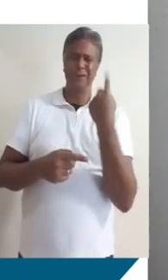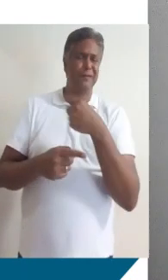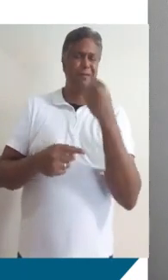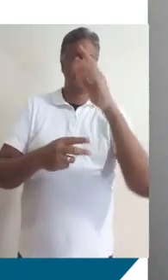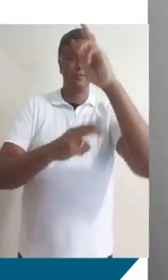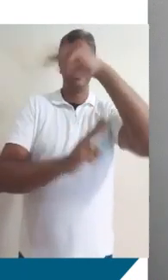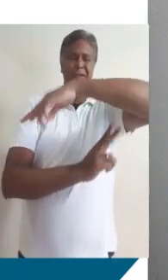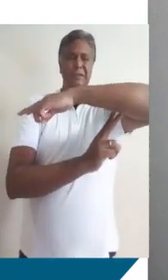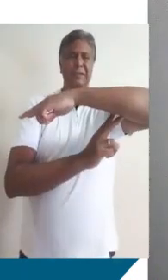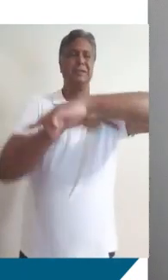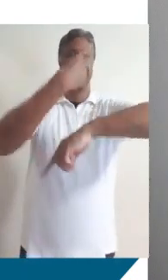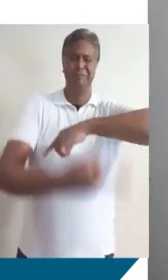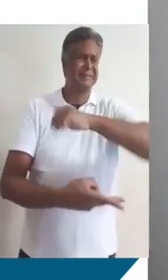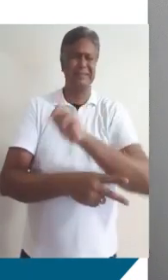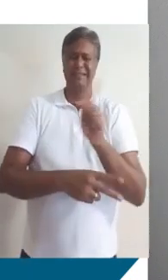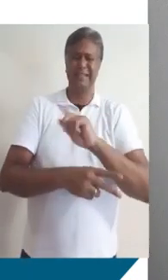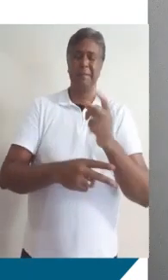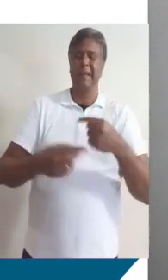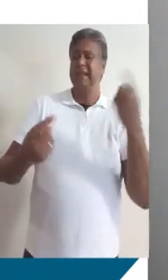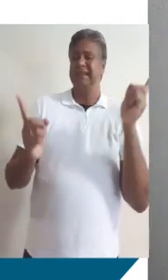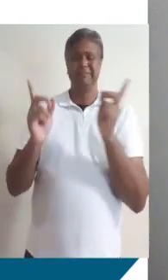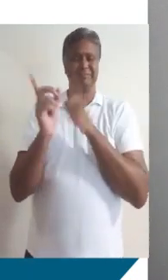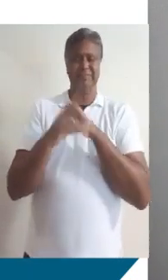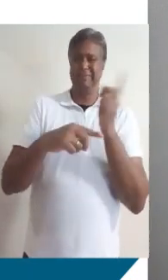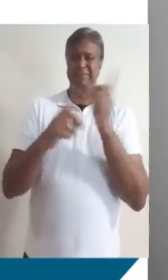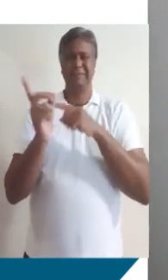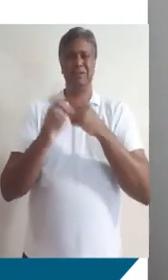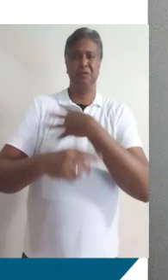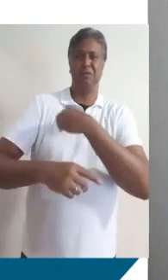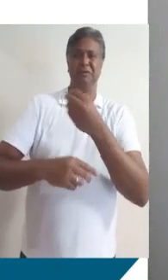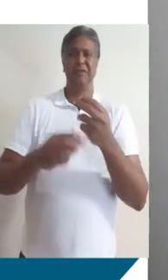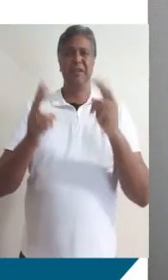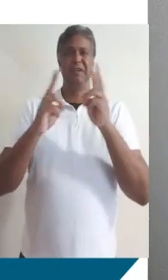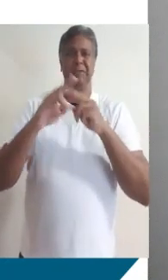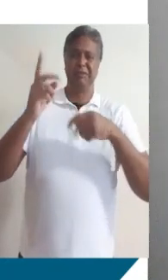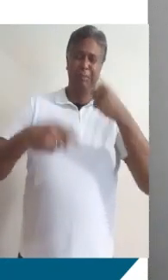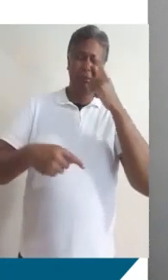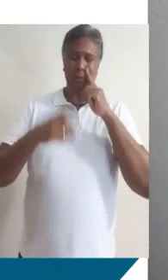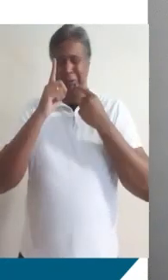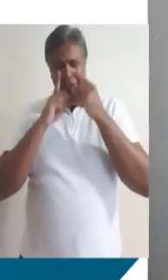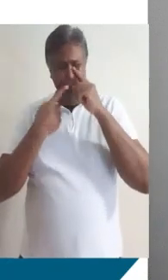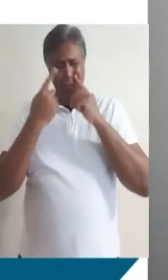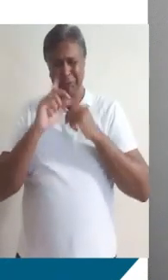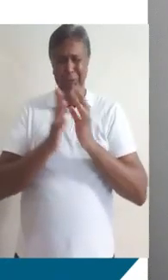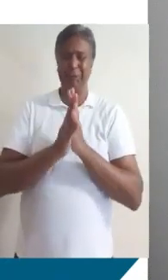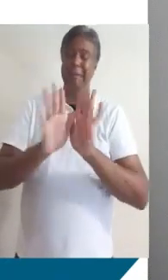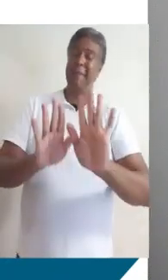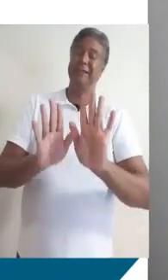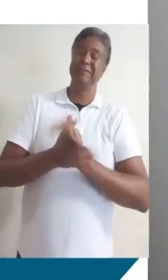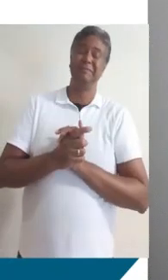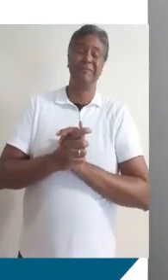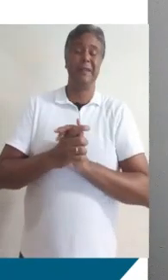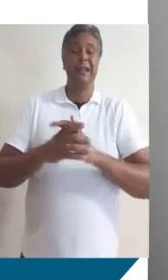que nessa discussão um falou em cima do outro, o pai mandou o filho calar a boca, o filho chorou, foi pro quarto, xingou o pai. Mas,